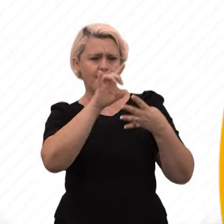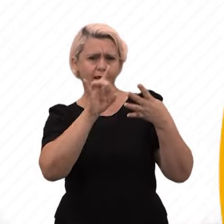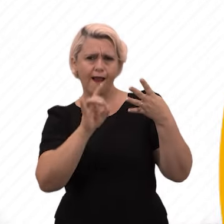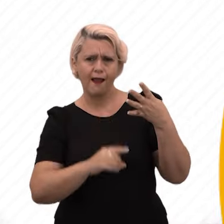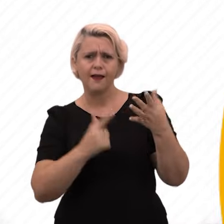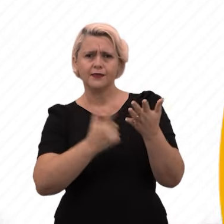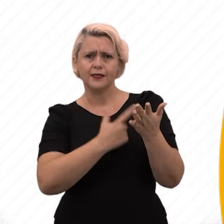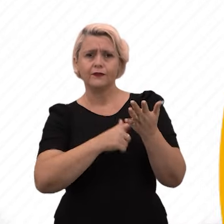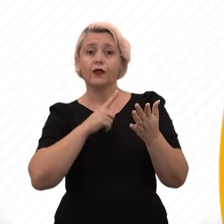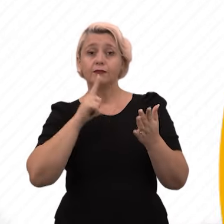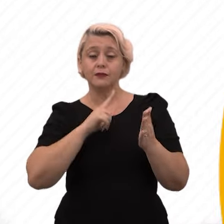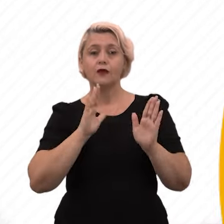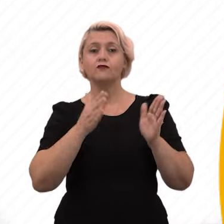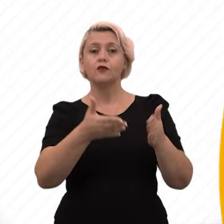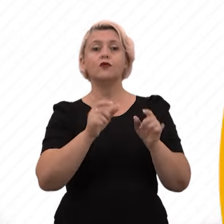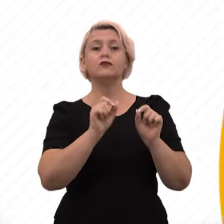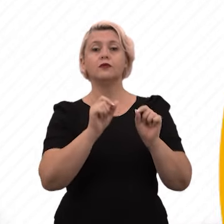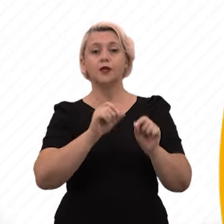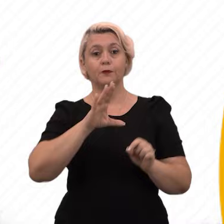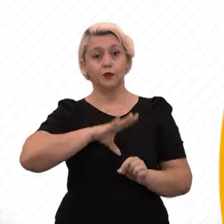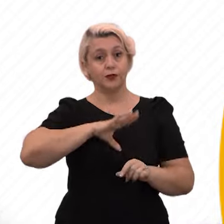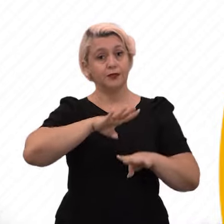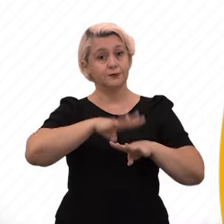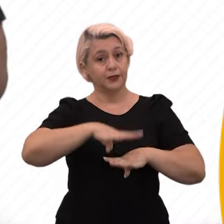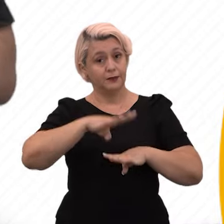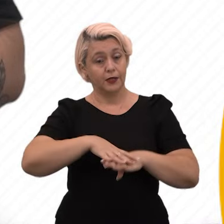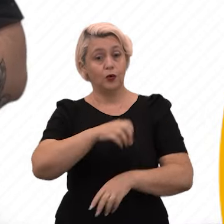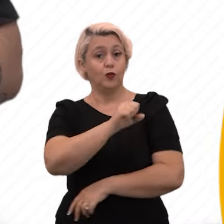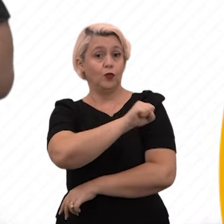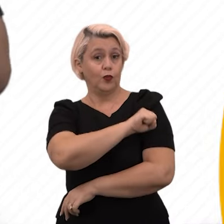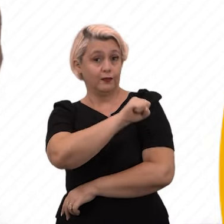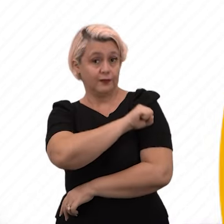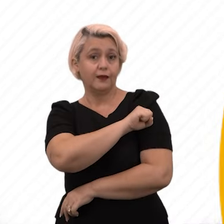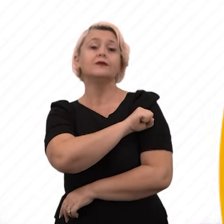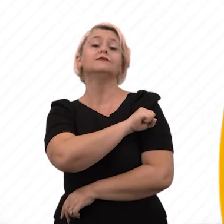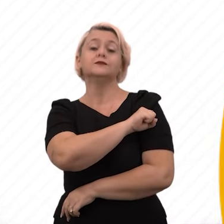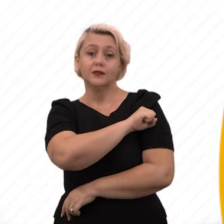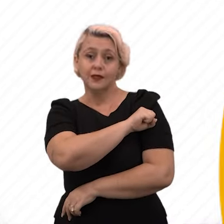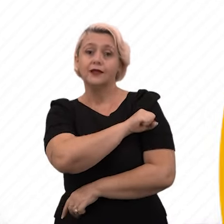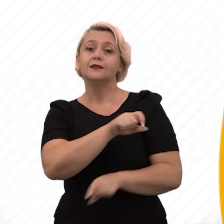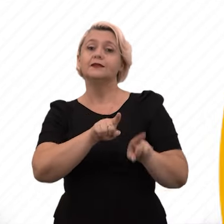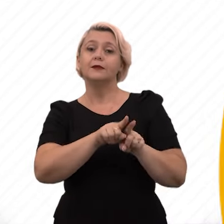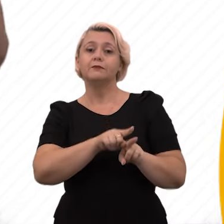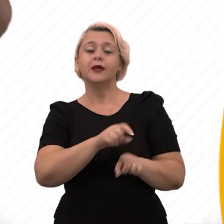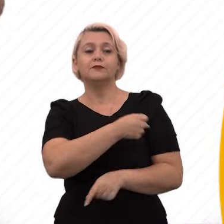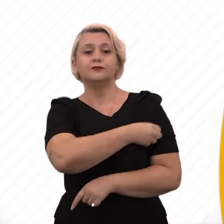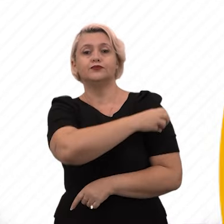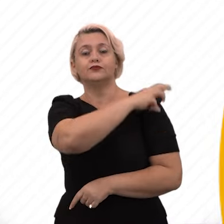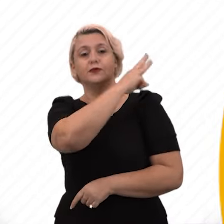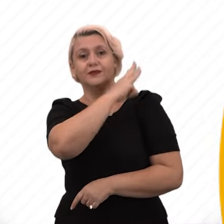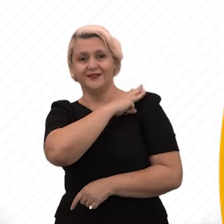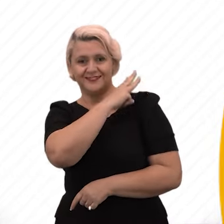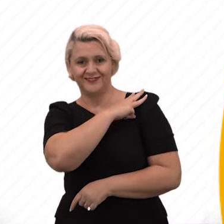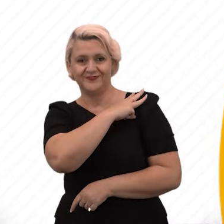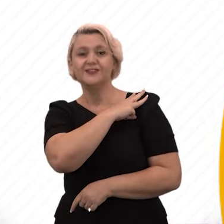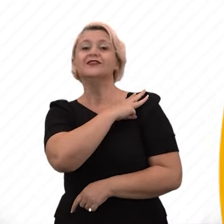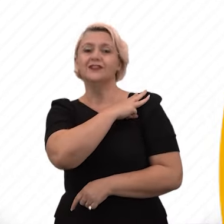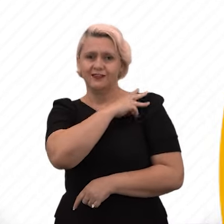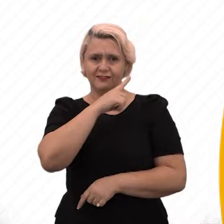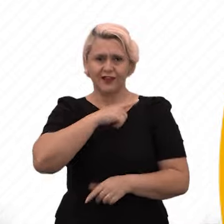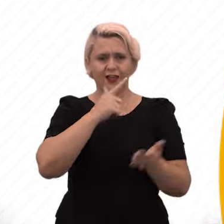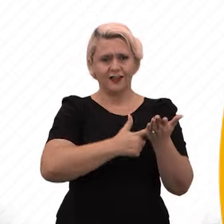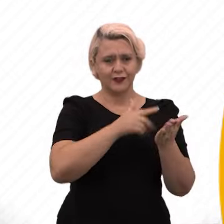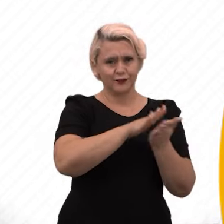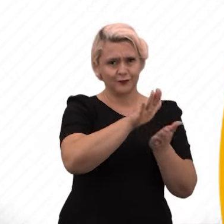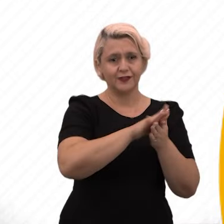4. Em cada um desses volumes, teremos o material de língua portuguesa e de matemática do 8º ano do ensino fundamental até a 3ª série do